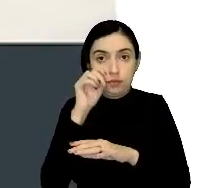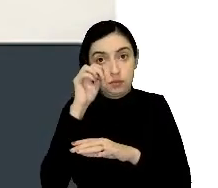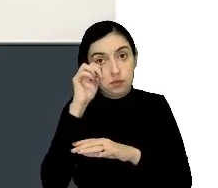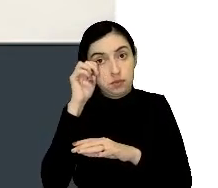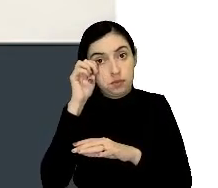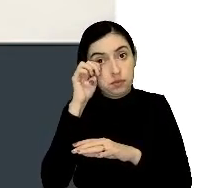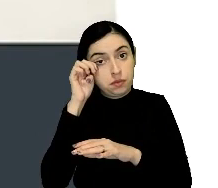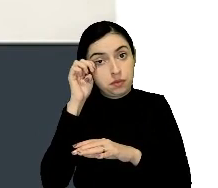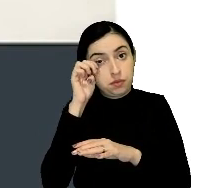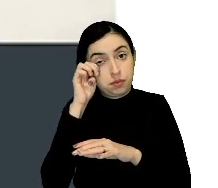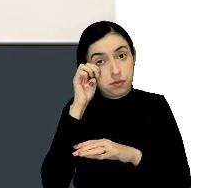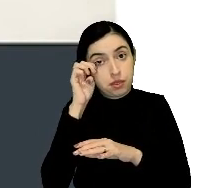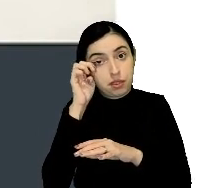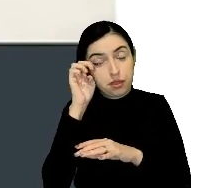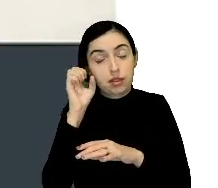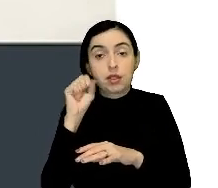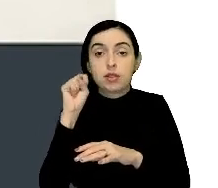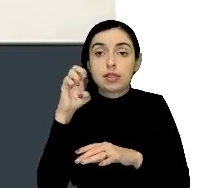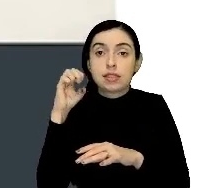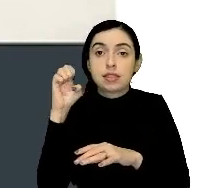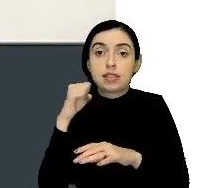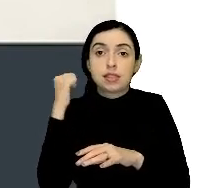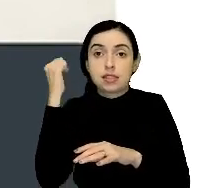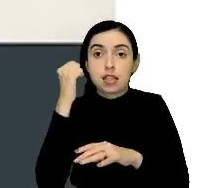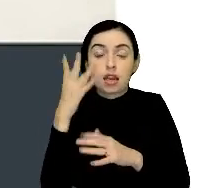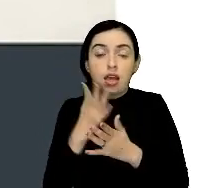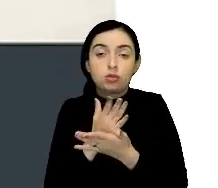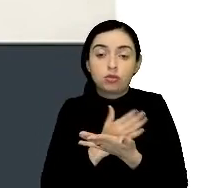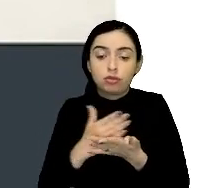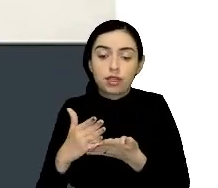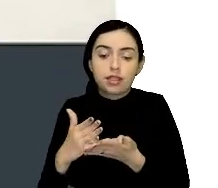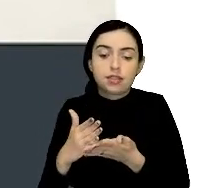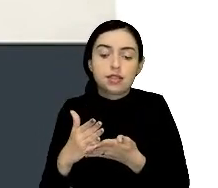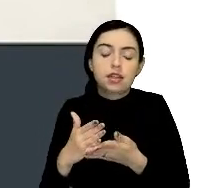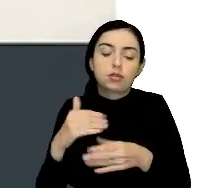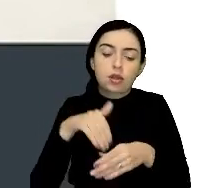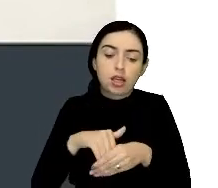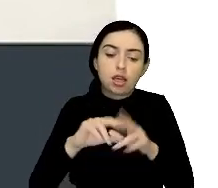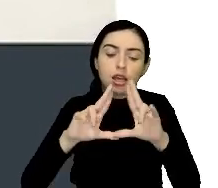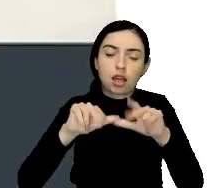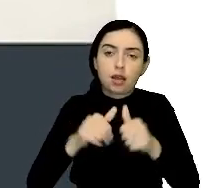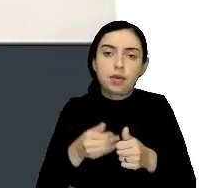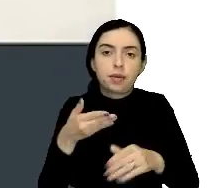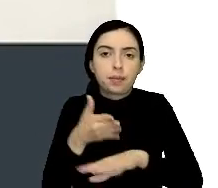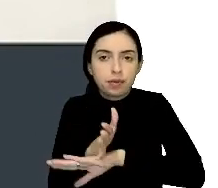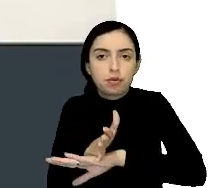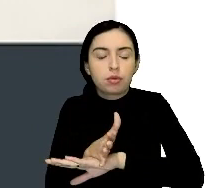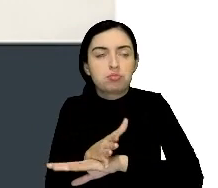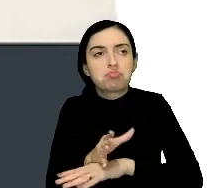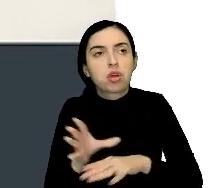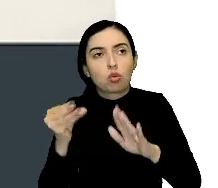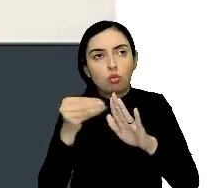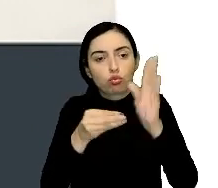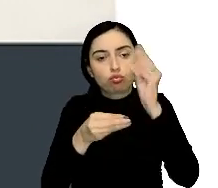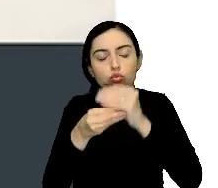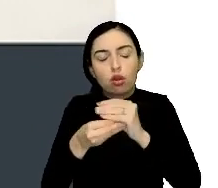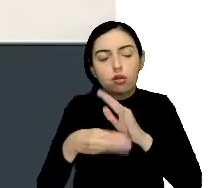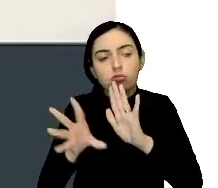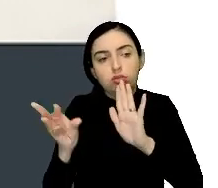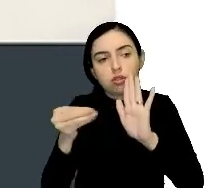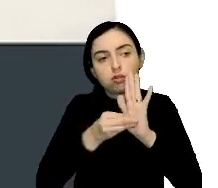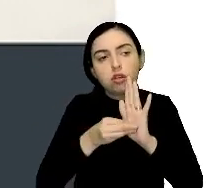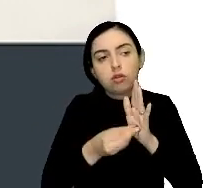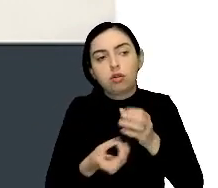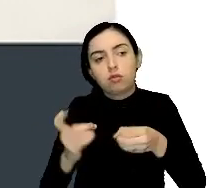pelo Senado. Então foi aprovado pelo Senado, porque foi a iniciativa do Senado, foi para a Câmara aprovou, acrescentou alguns dispositivos, volta para o Senado